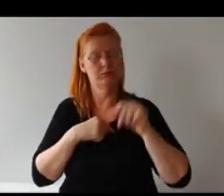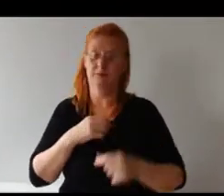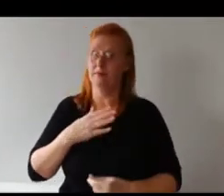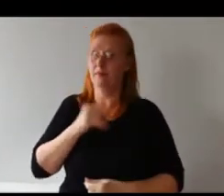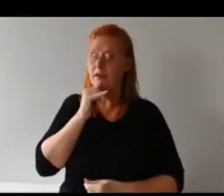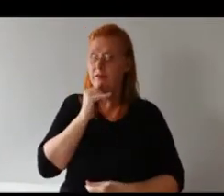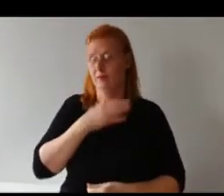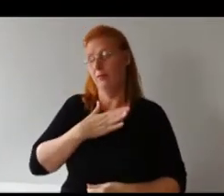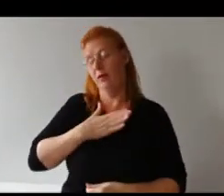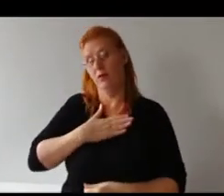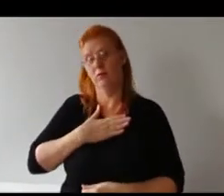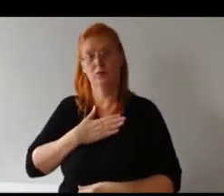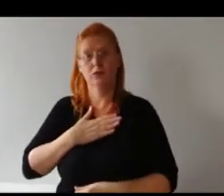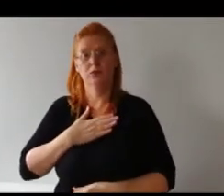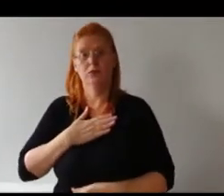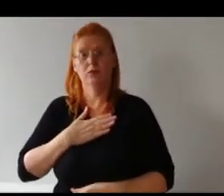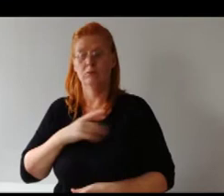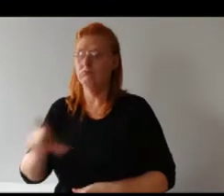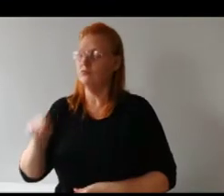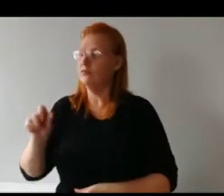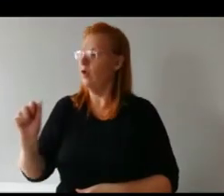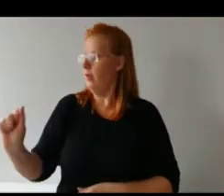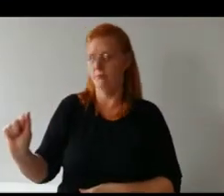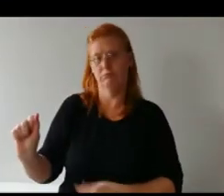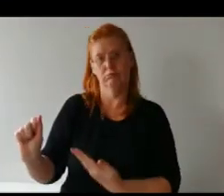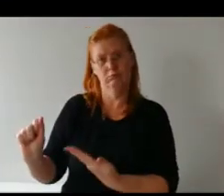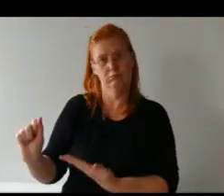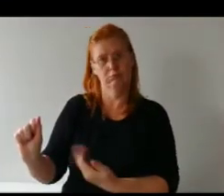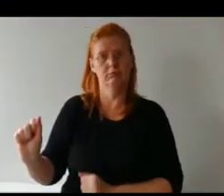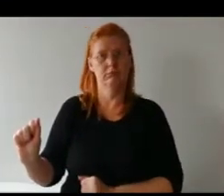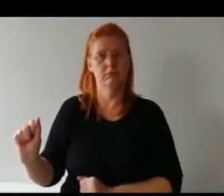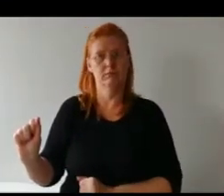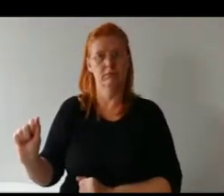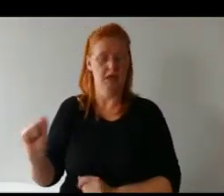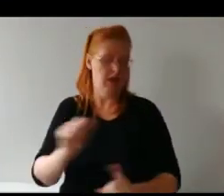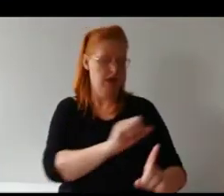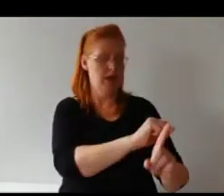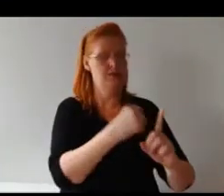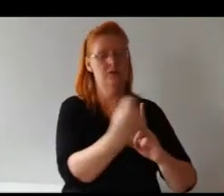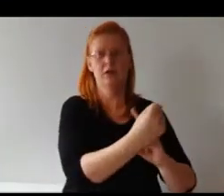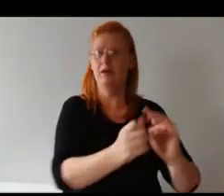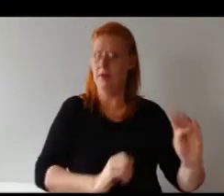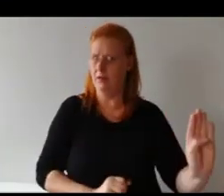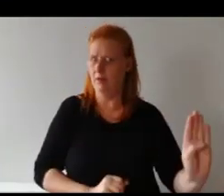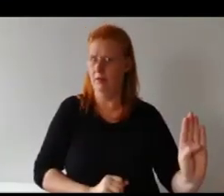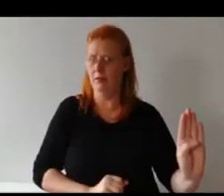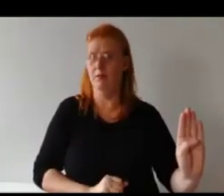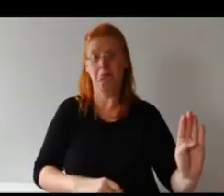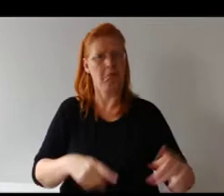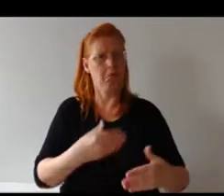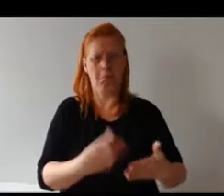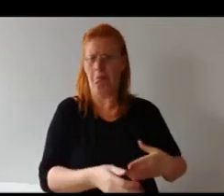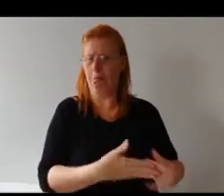Se eu escolho ser A, independente se a sociedade é B, não